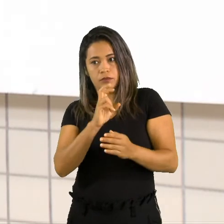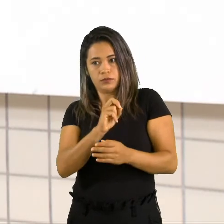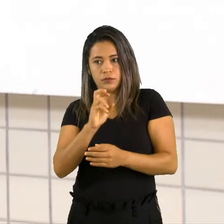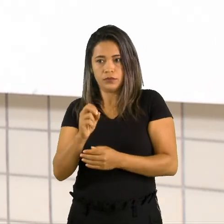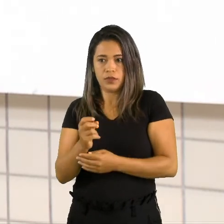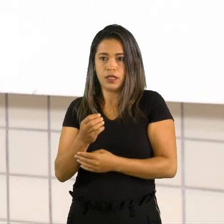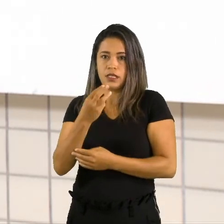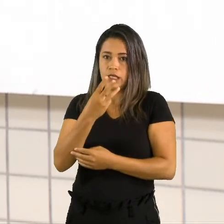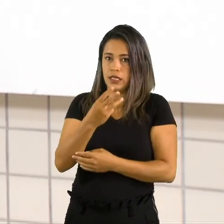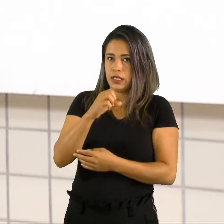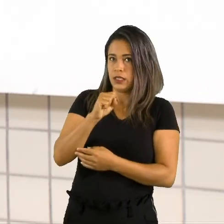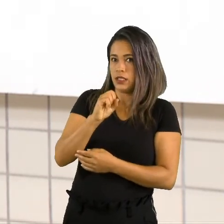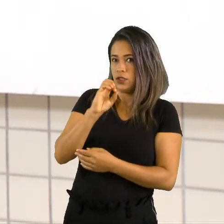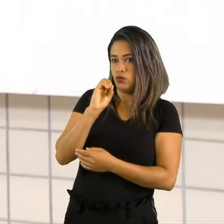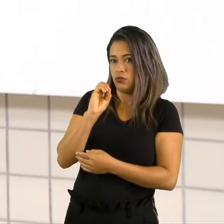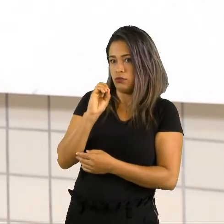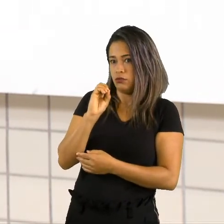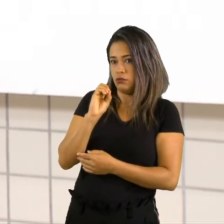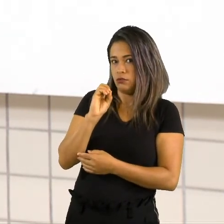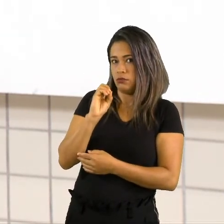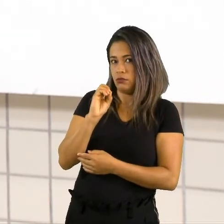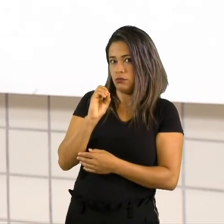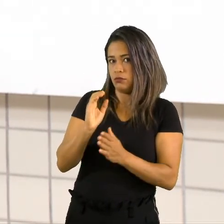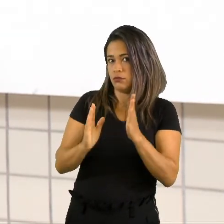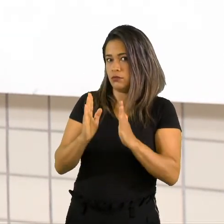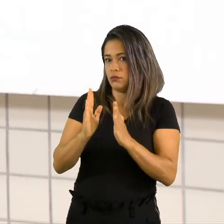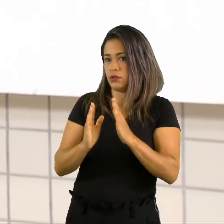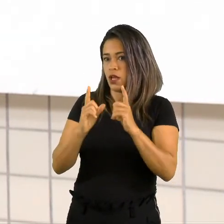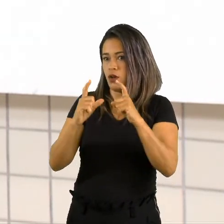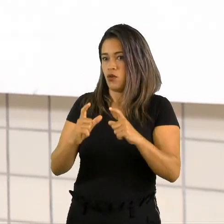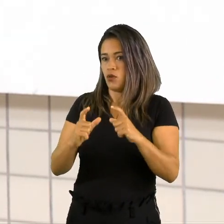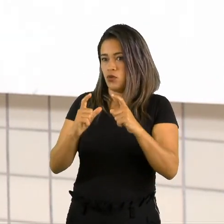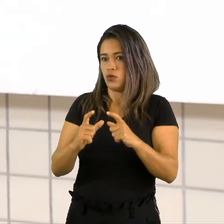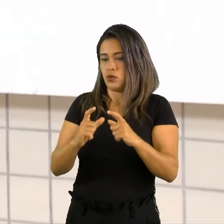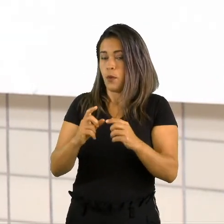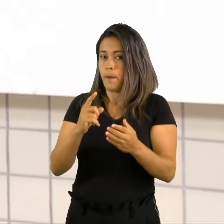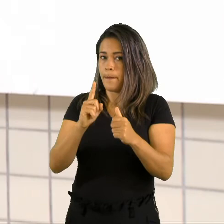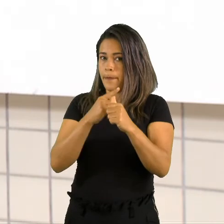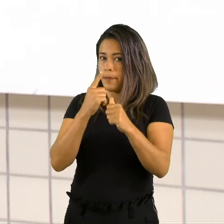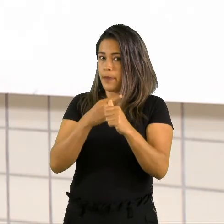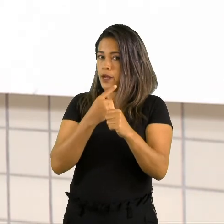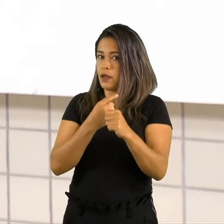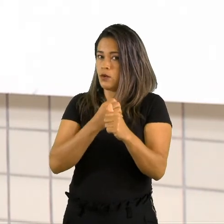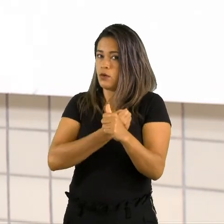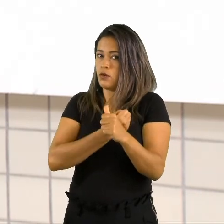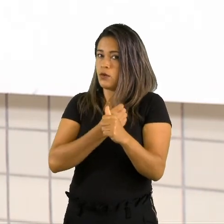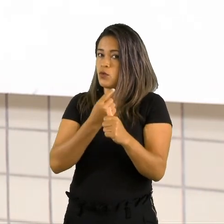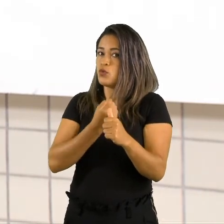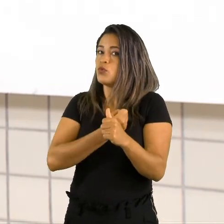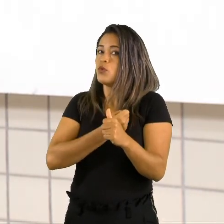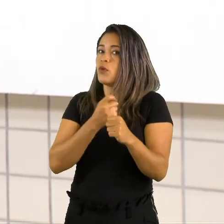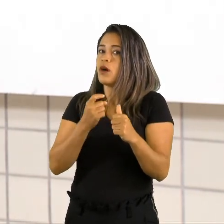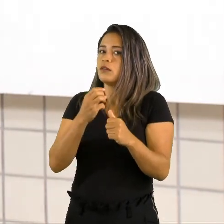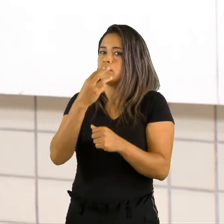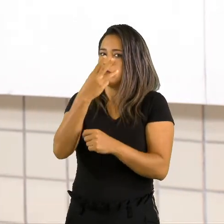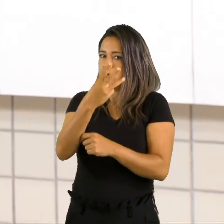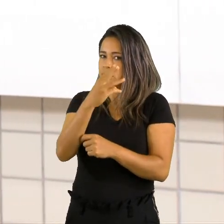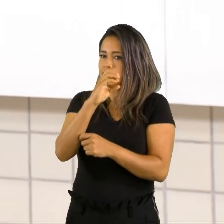que o 380 vai estar na casa de quem? Ó, primeiro 300, não foi? Olha lá,